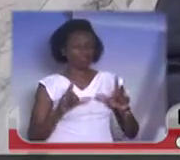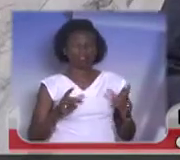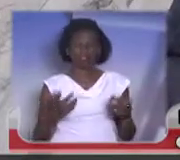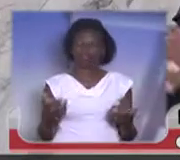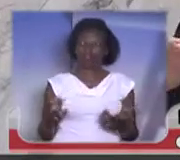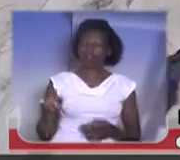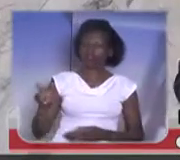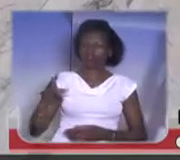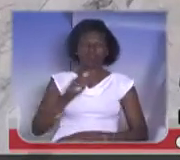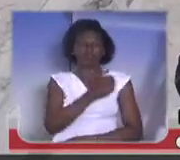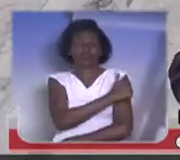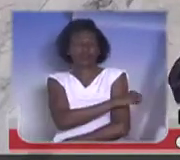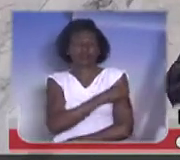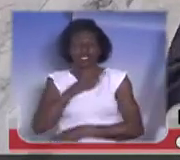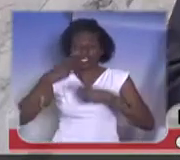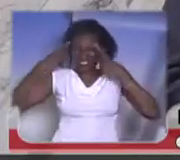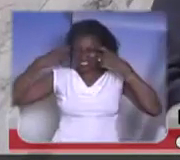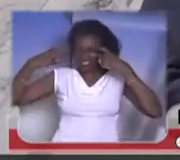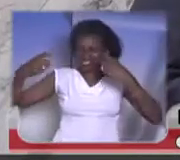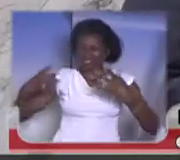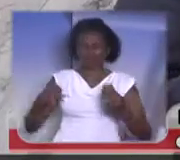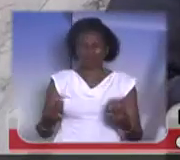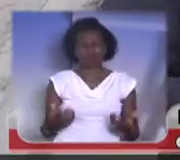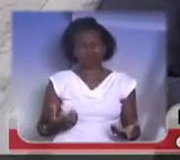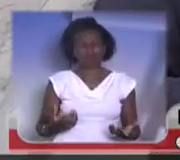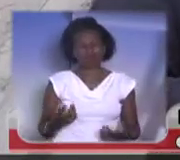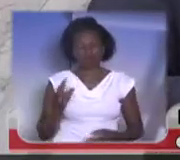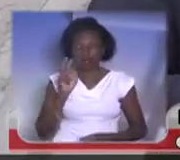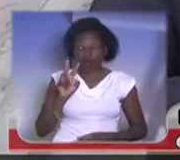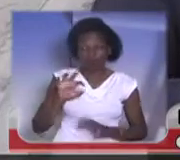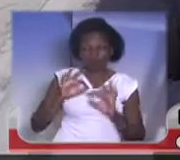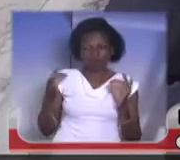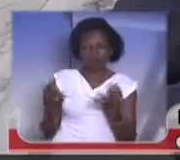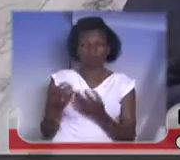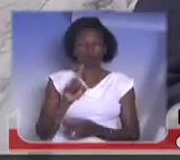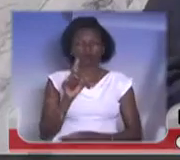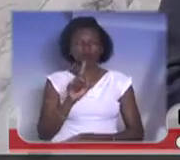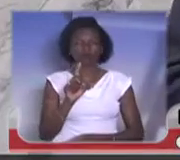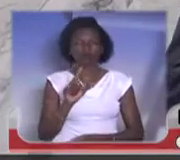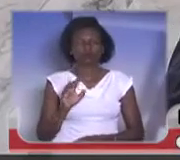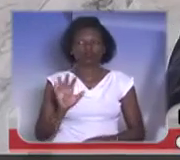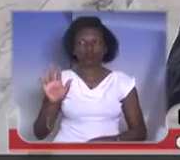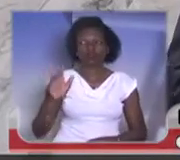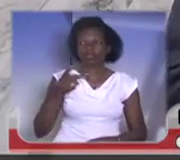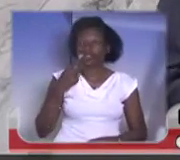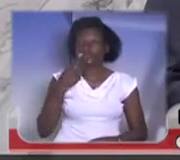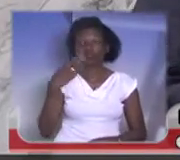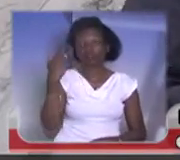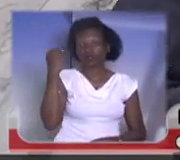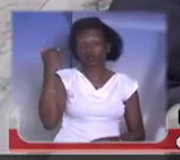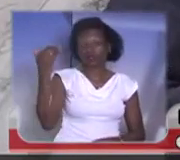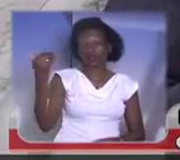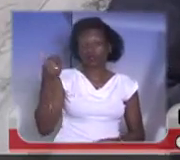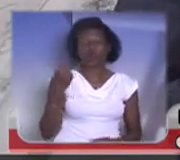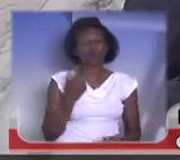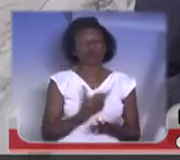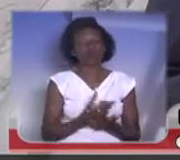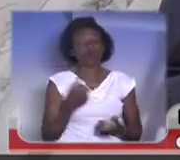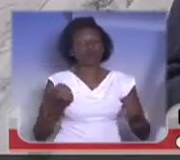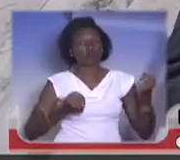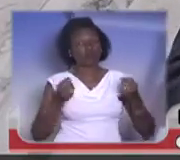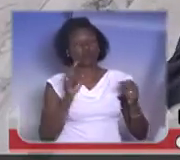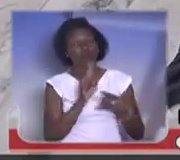janeiro uma das matérias que infelizmente não cheguei a ver completa falava sobre os famosos estarem comprando carros blindados